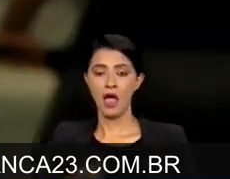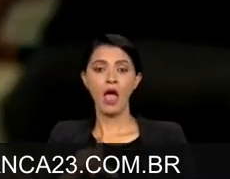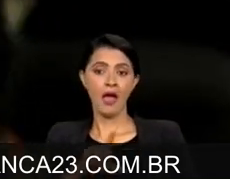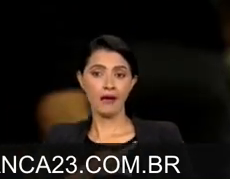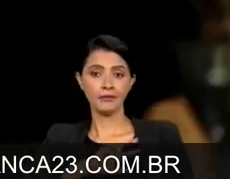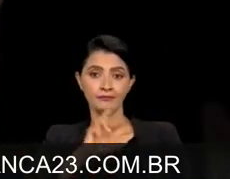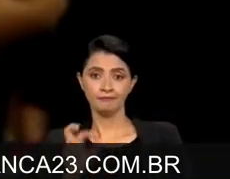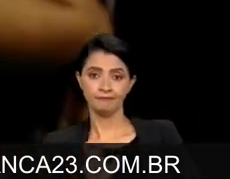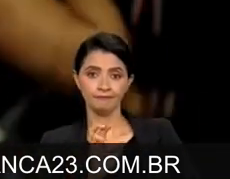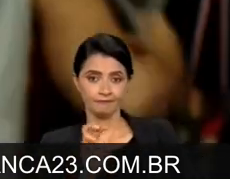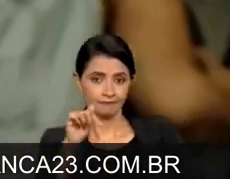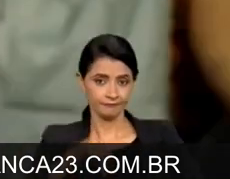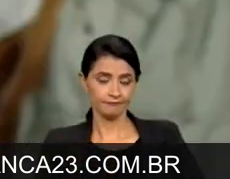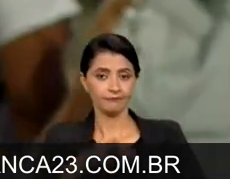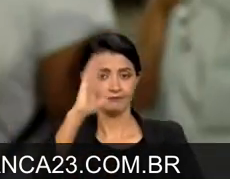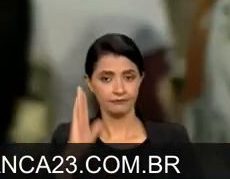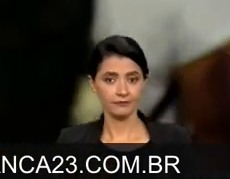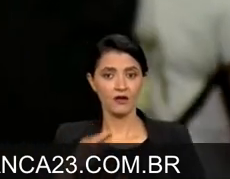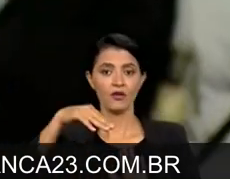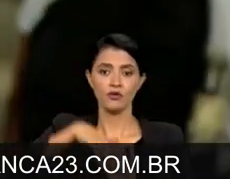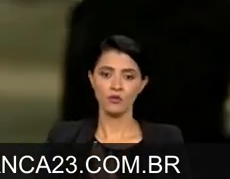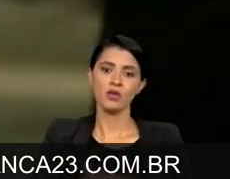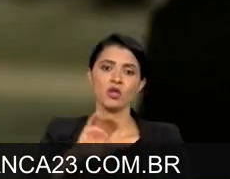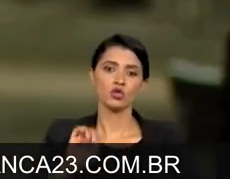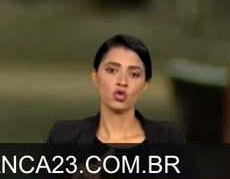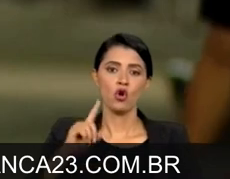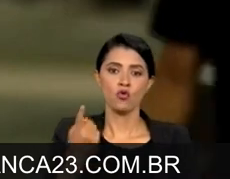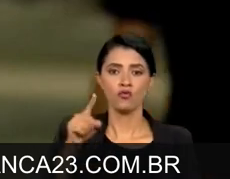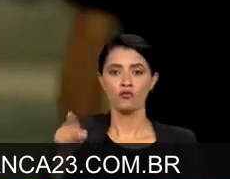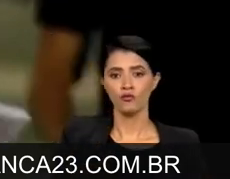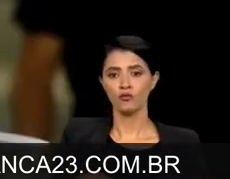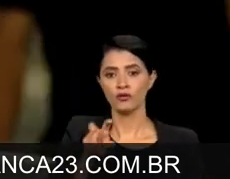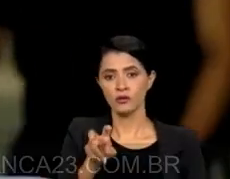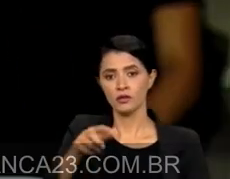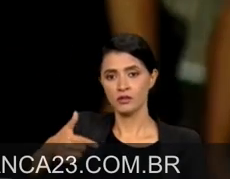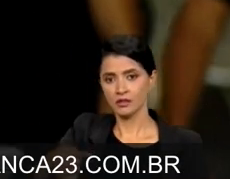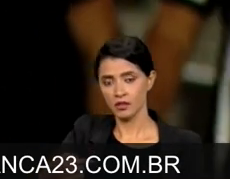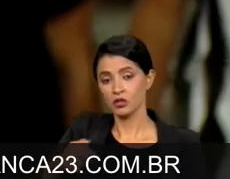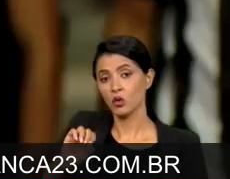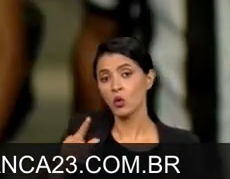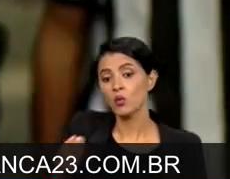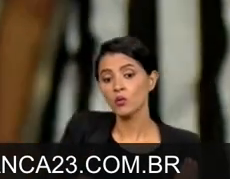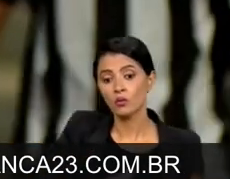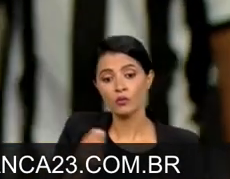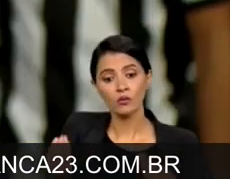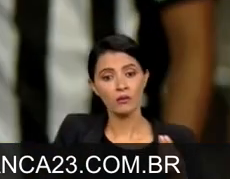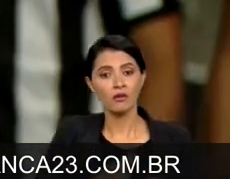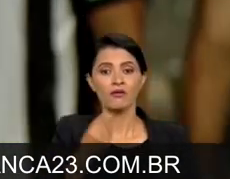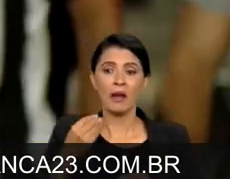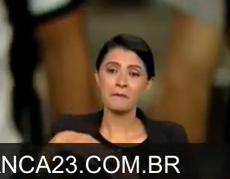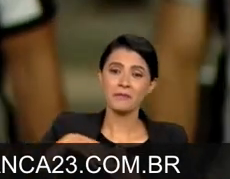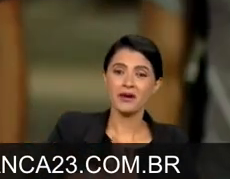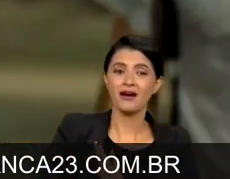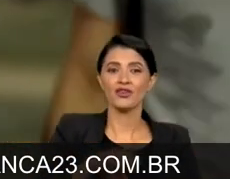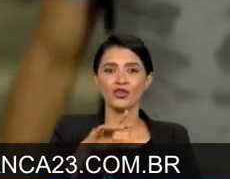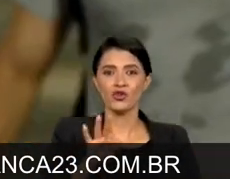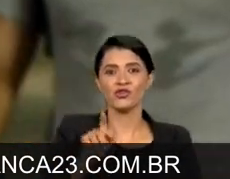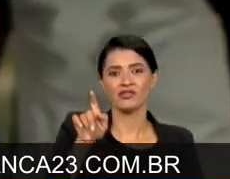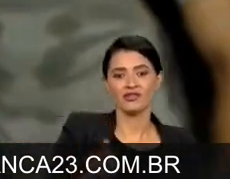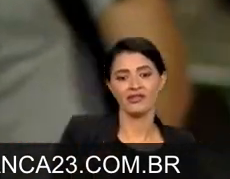fertilidade aqui no Brasil cairá para apenas 1,57, ou seja, ficará bem abaixo da taxa